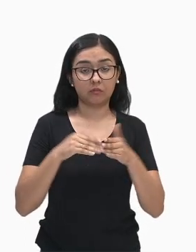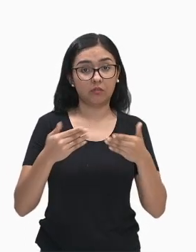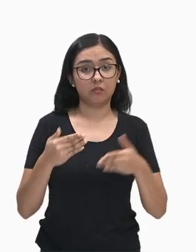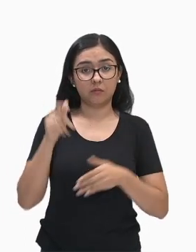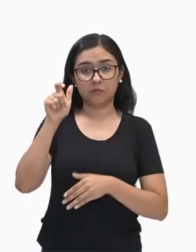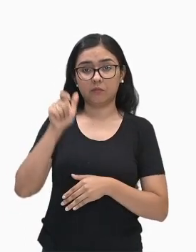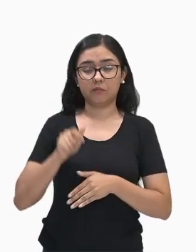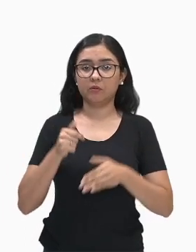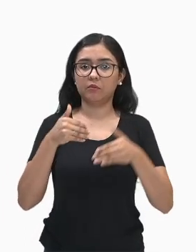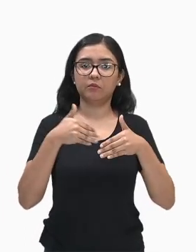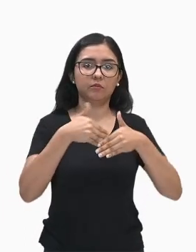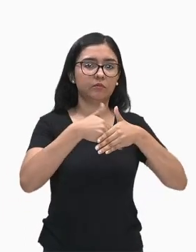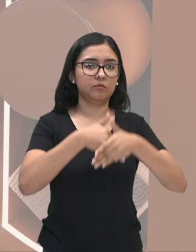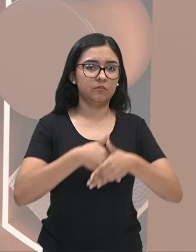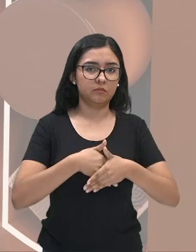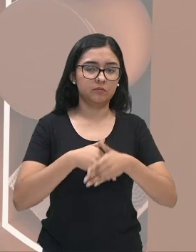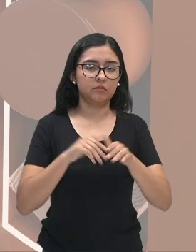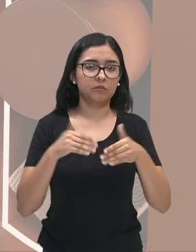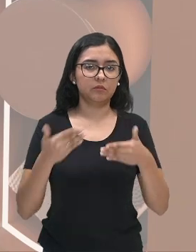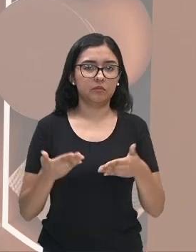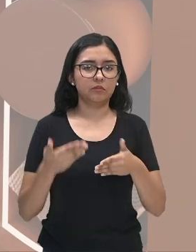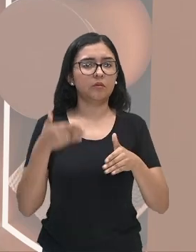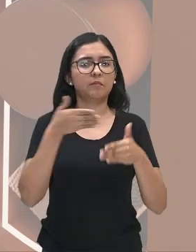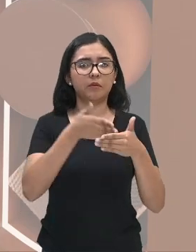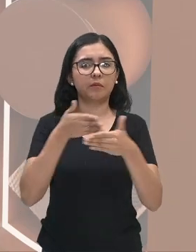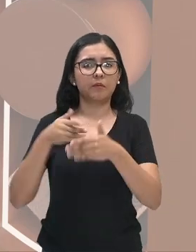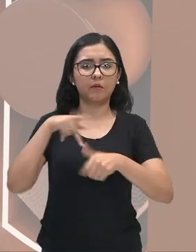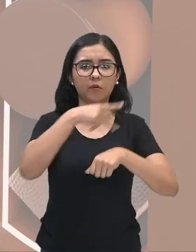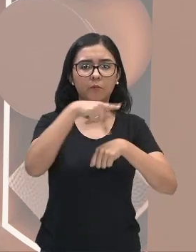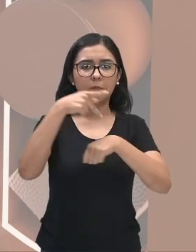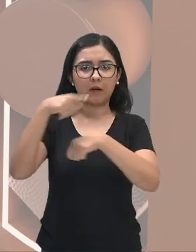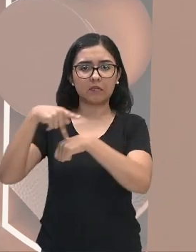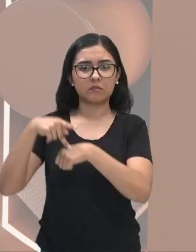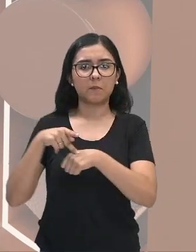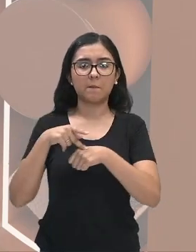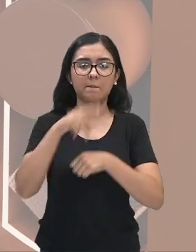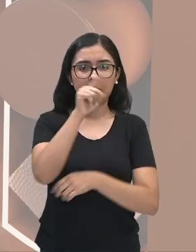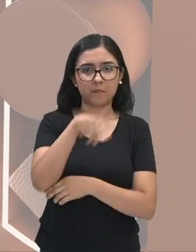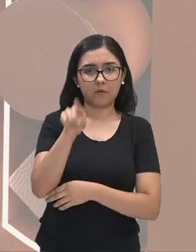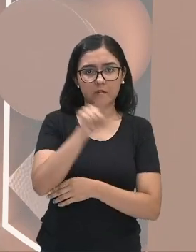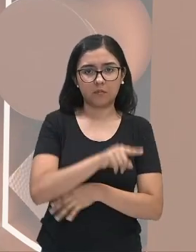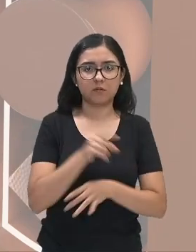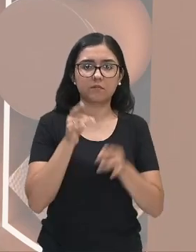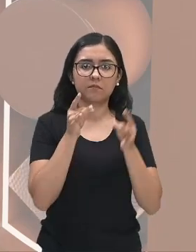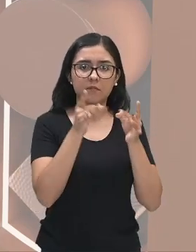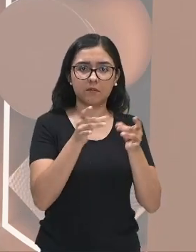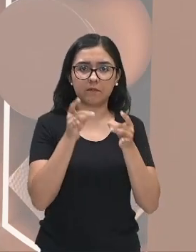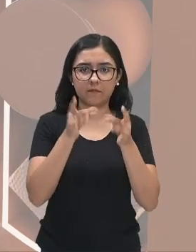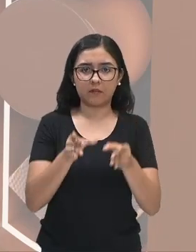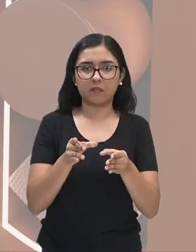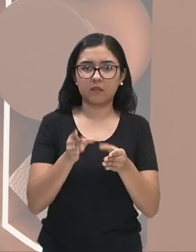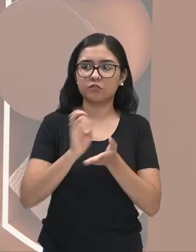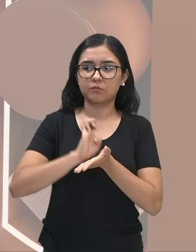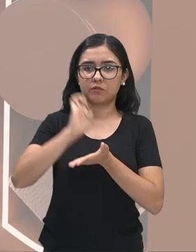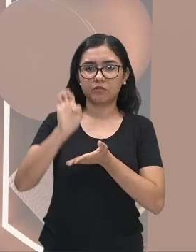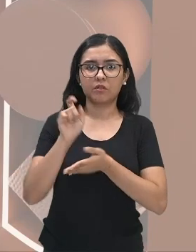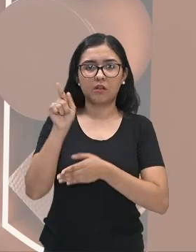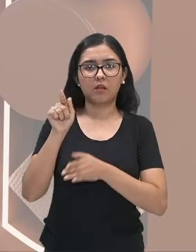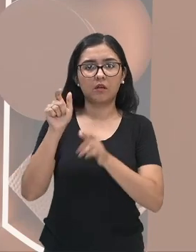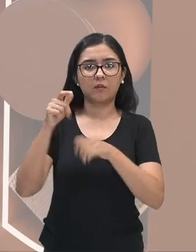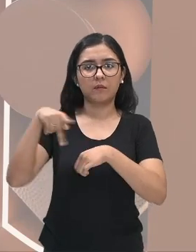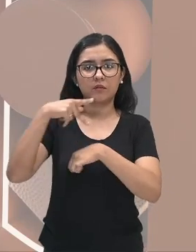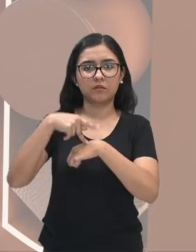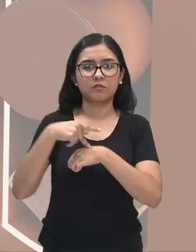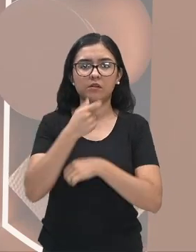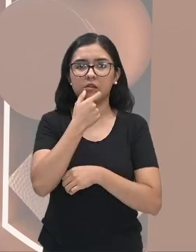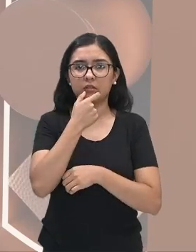Napoleão, nesse bloqueio, os países ficavam proibidos de comercializar com a Inglaterra. Ele queria enfraquecer a Inglaterra, não